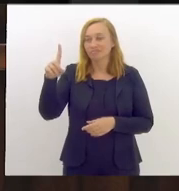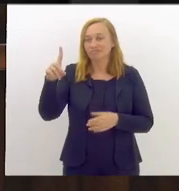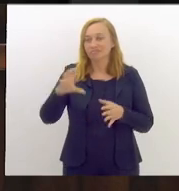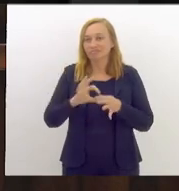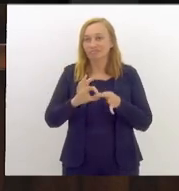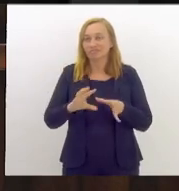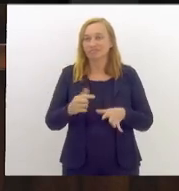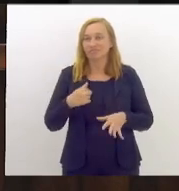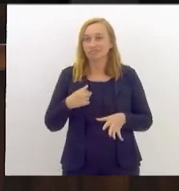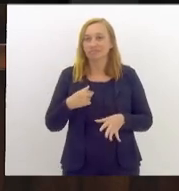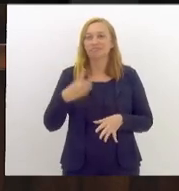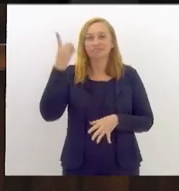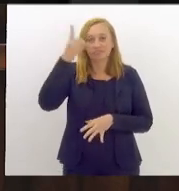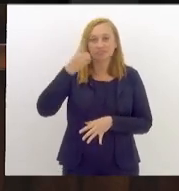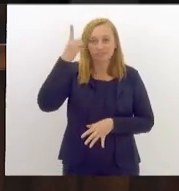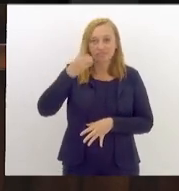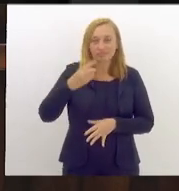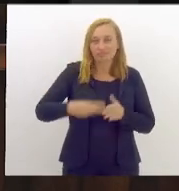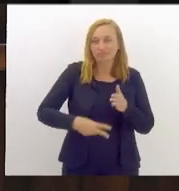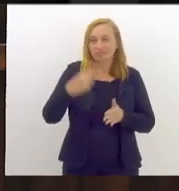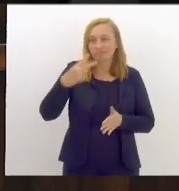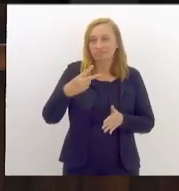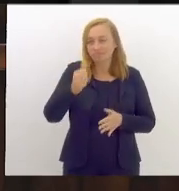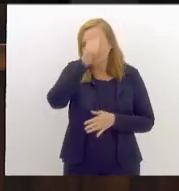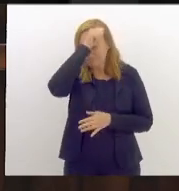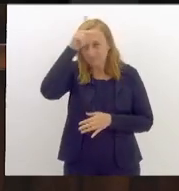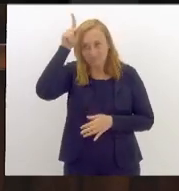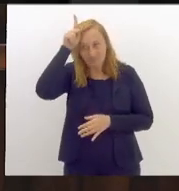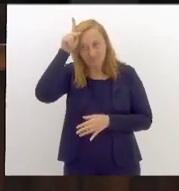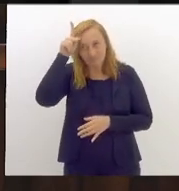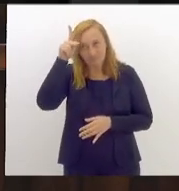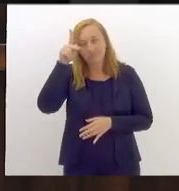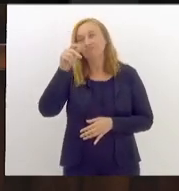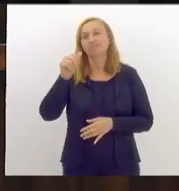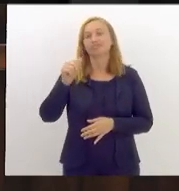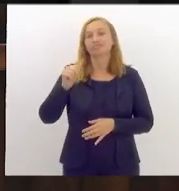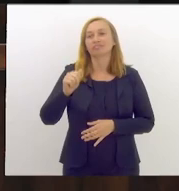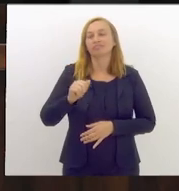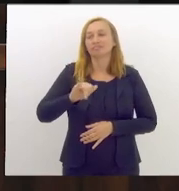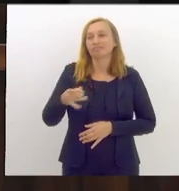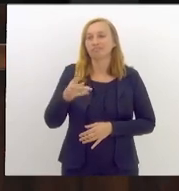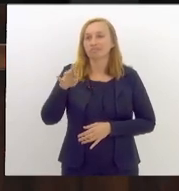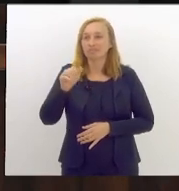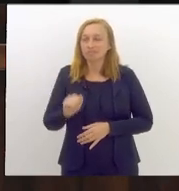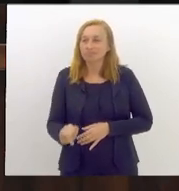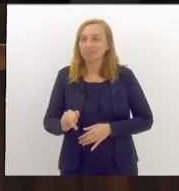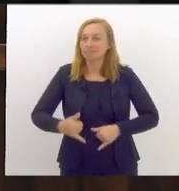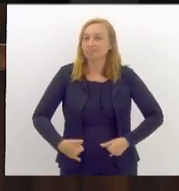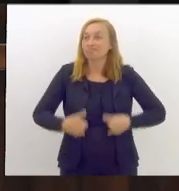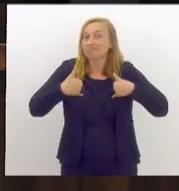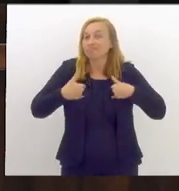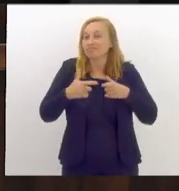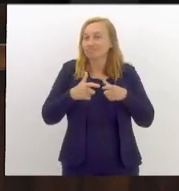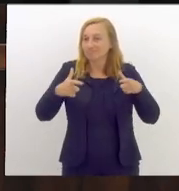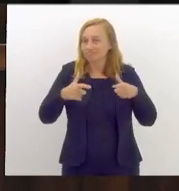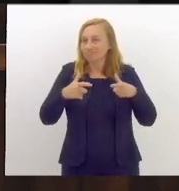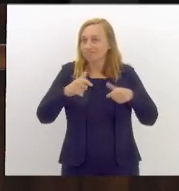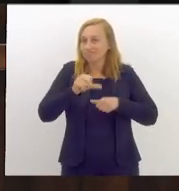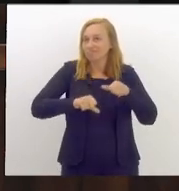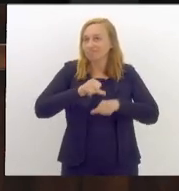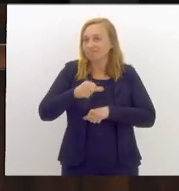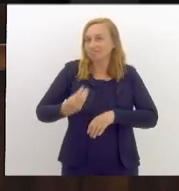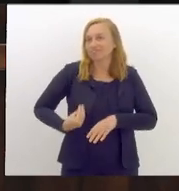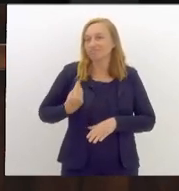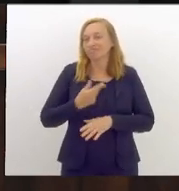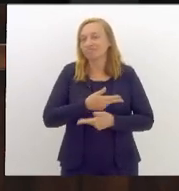Deputado depois fui duas vezes o prefeito da cidade de Paracambi qual tem um orgulho imenso onde nós transformamos